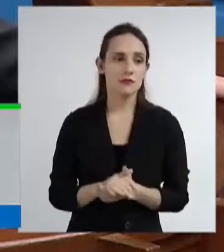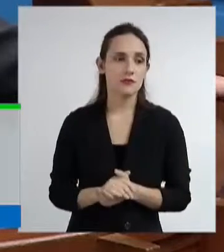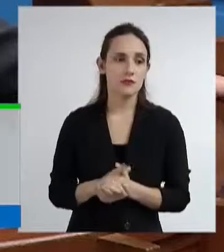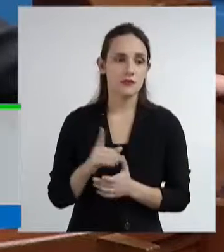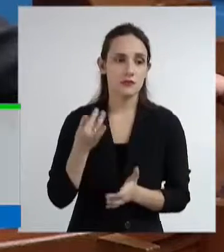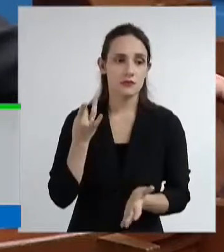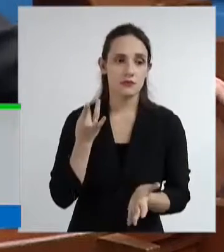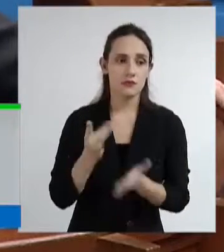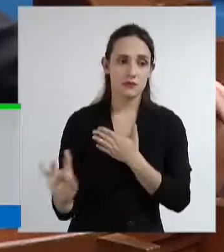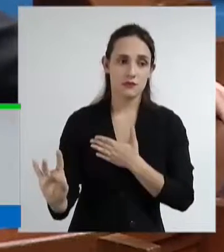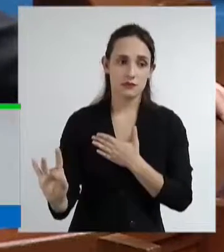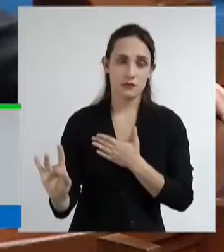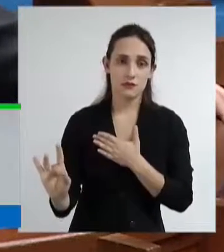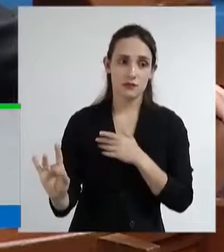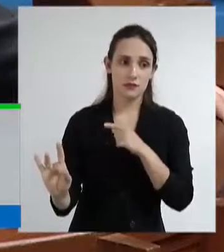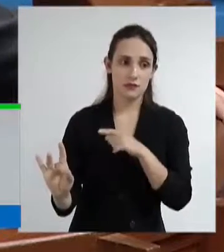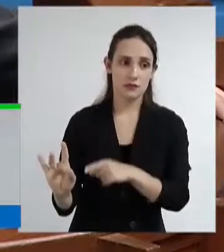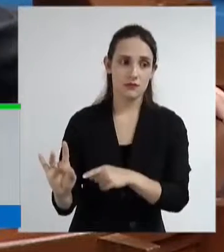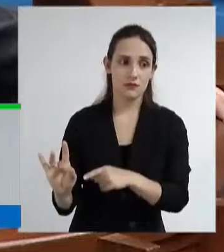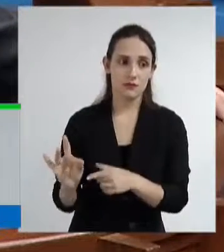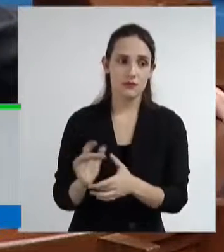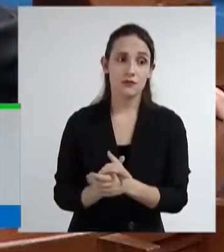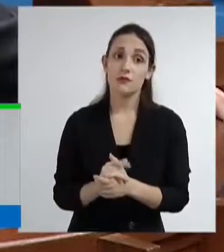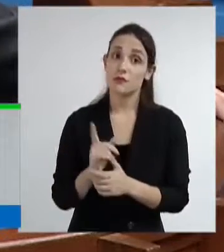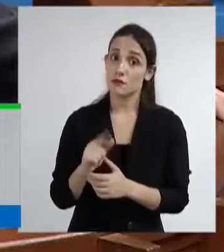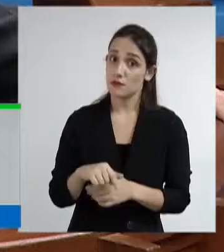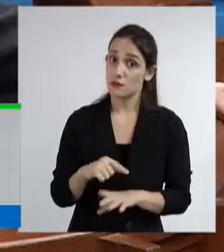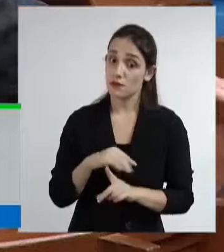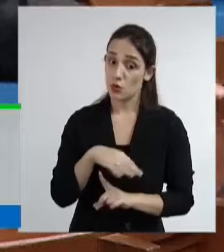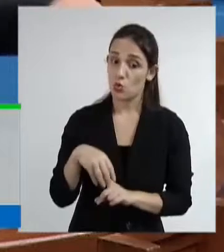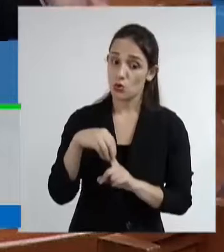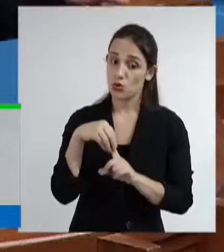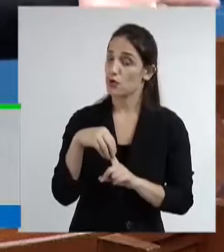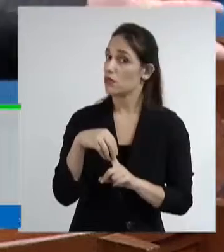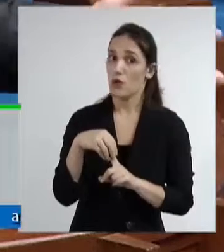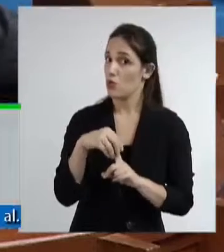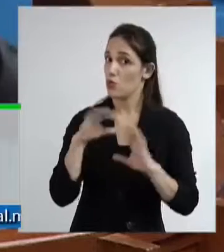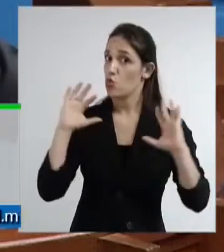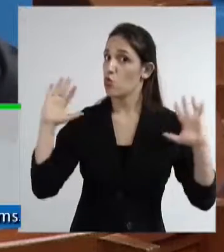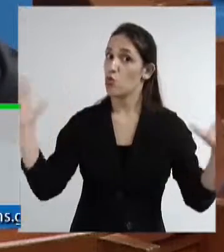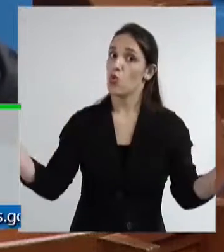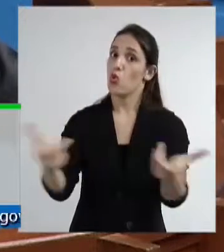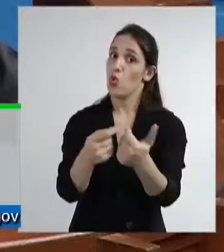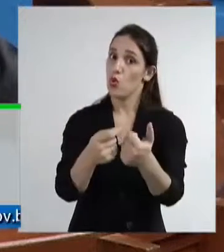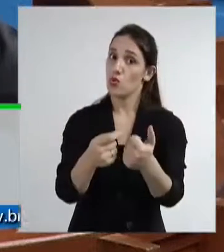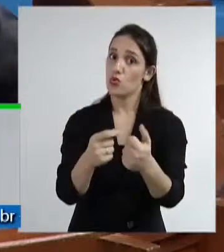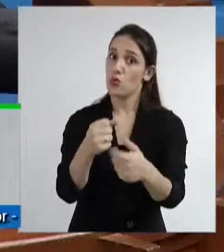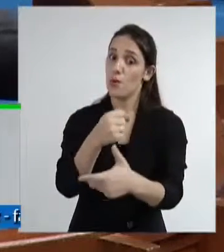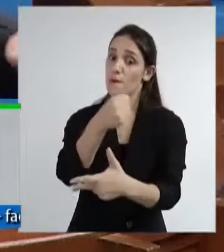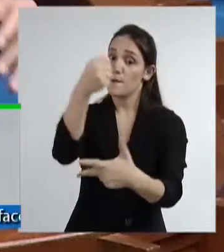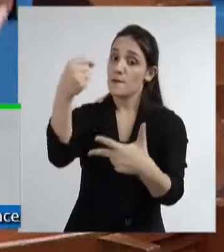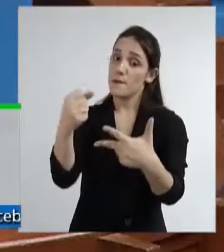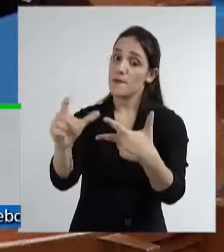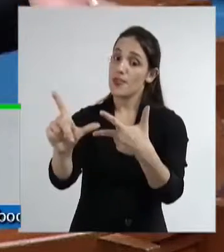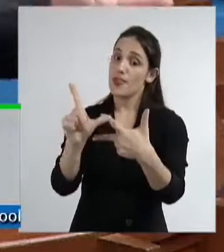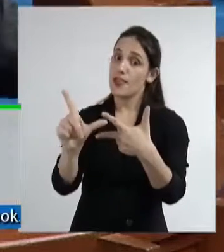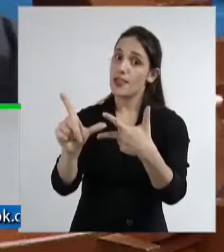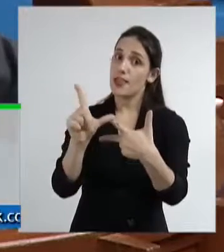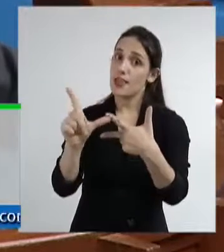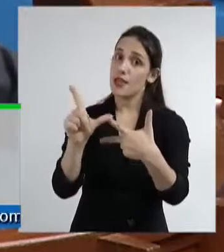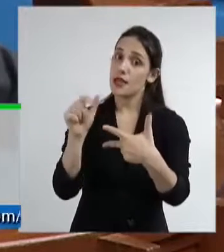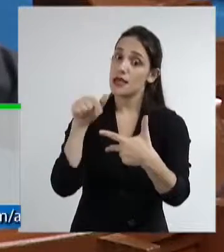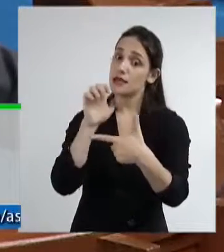de repúdio, deixa de ser uma manifestação individual e passa a ser uma manifestação de um poder, a manifestação